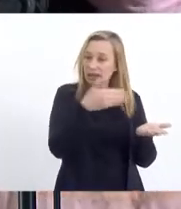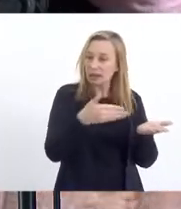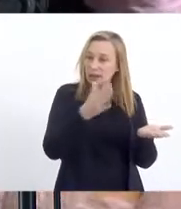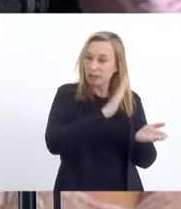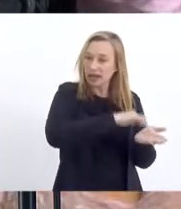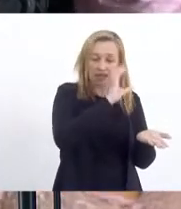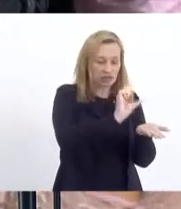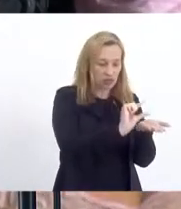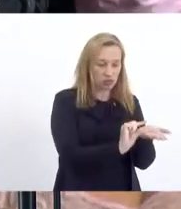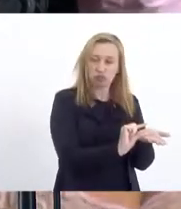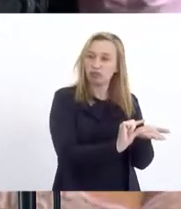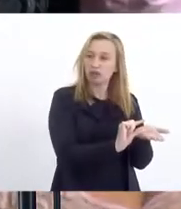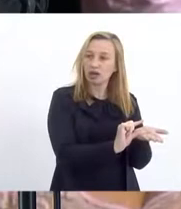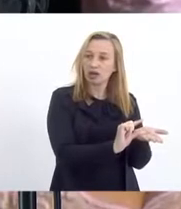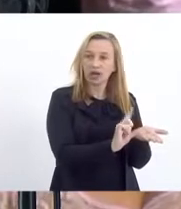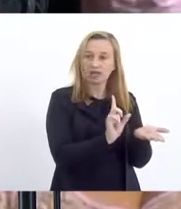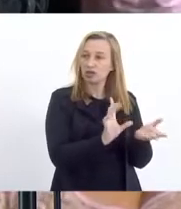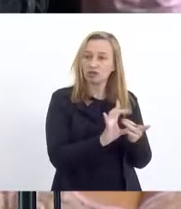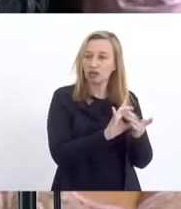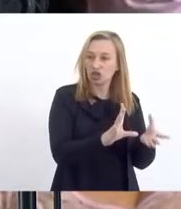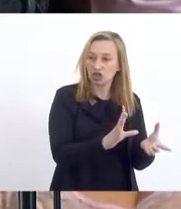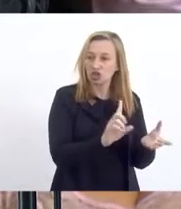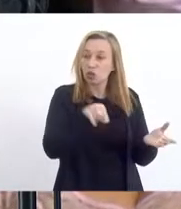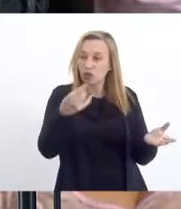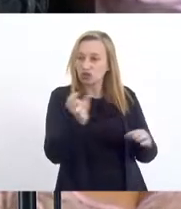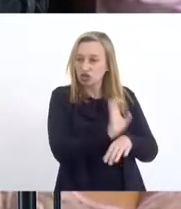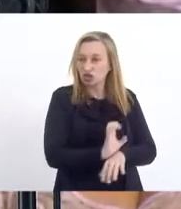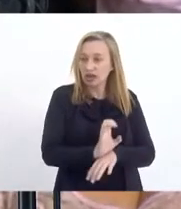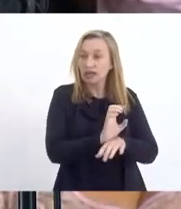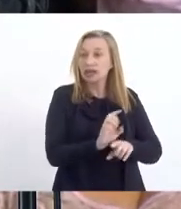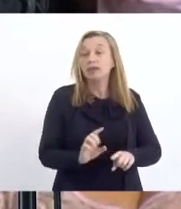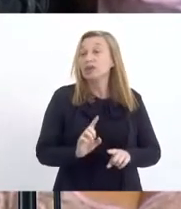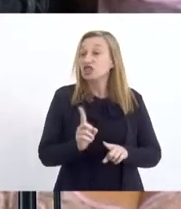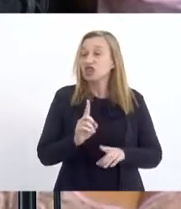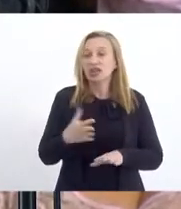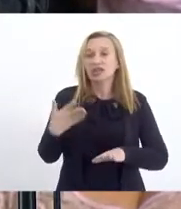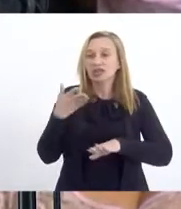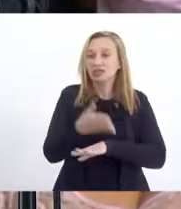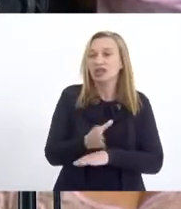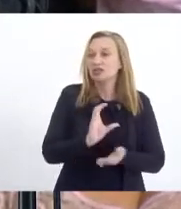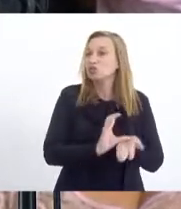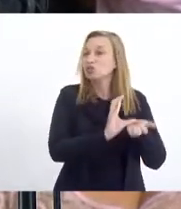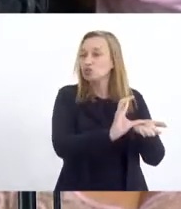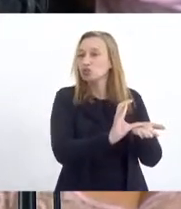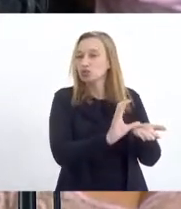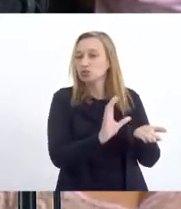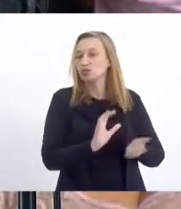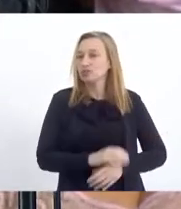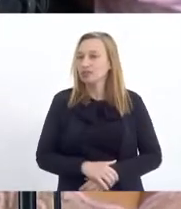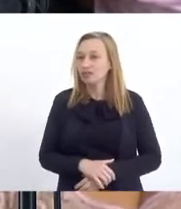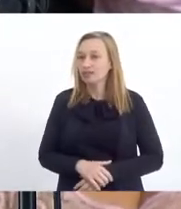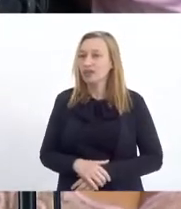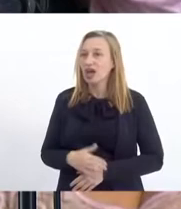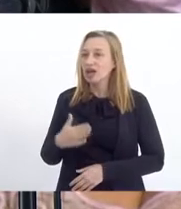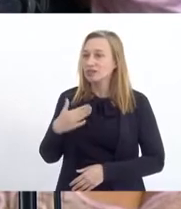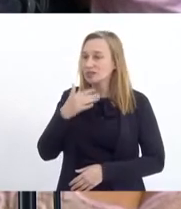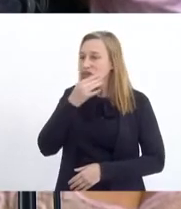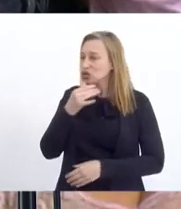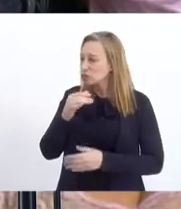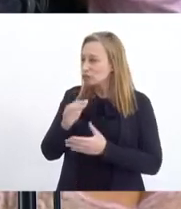entrem nesse fundo da Sudene. Mas, já que não vamos entrar no fundo, minha esposa acabou de